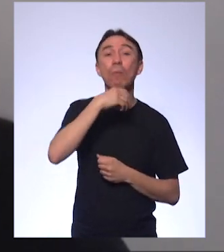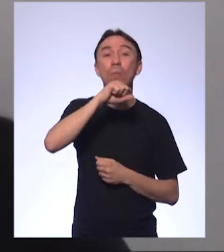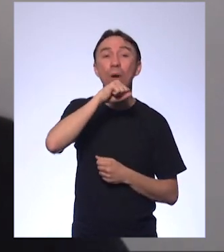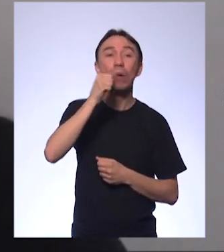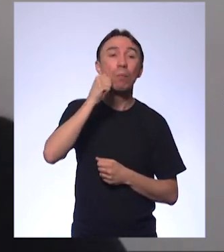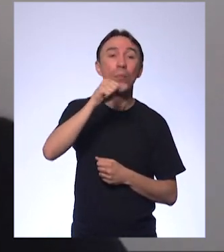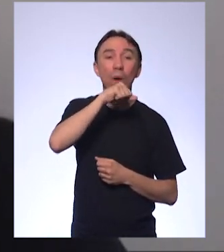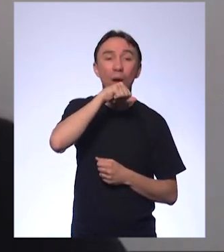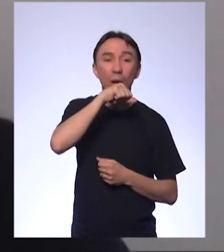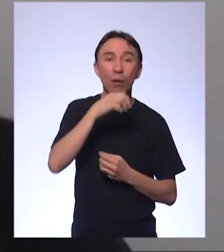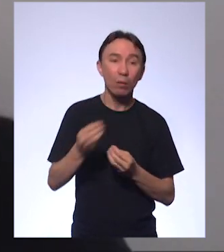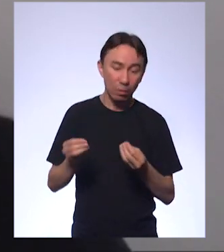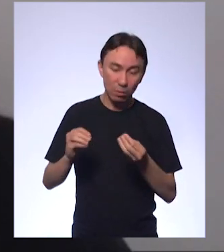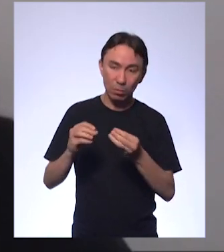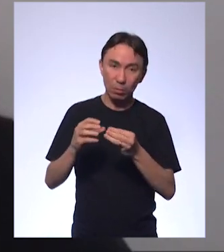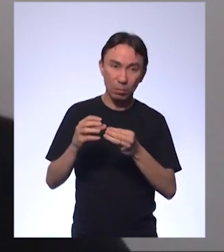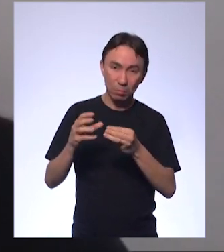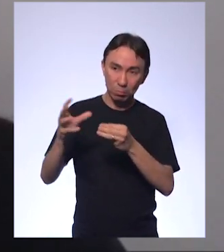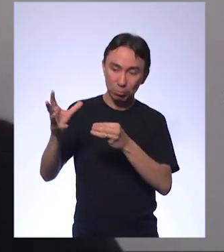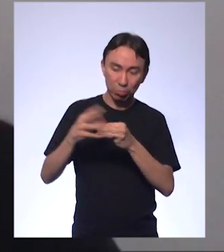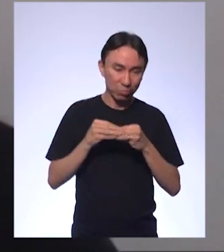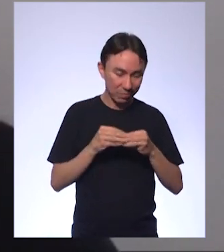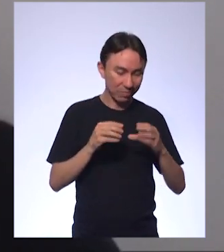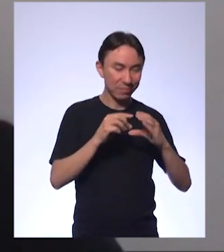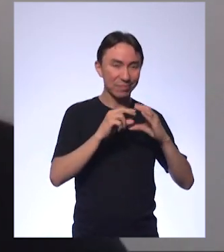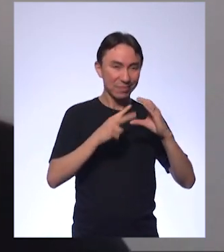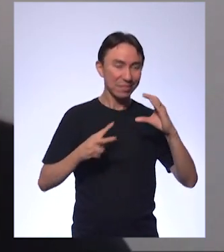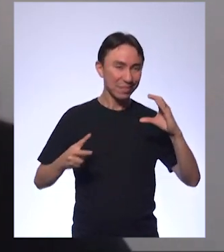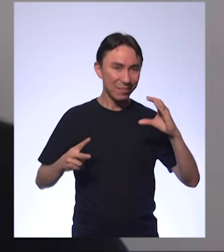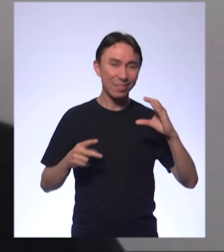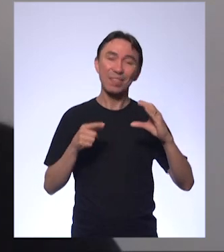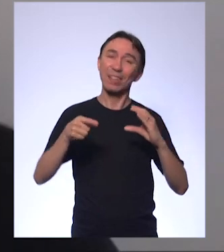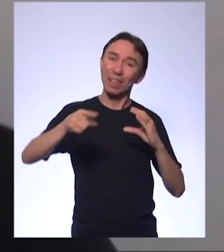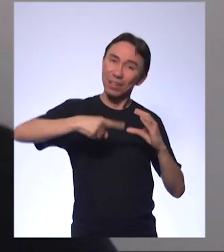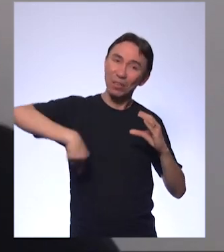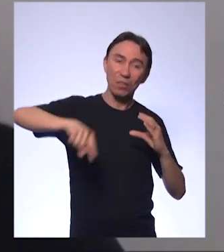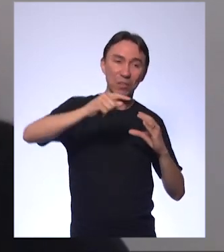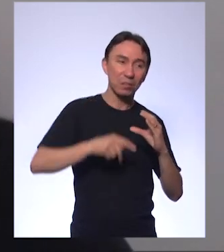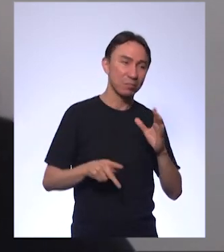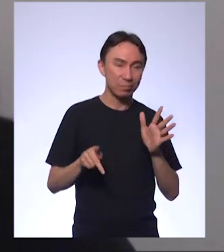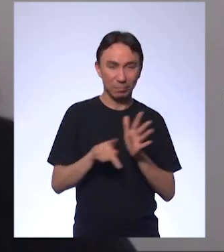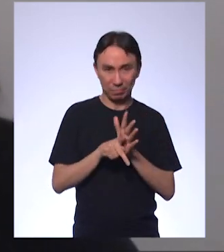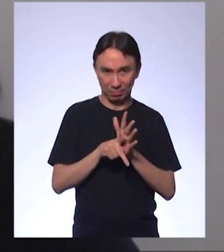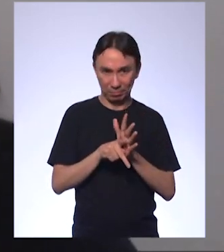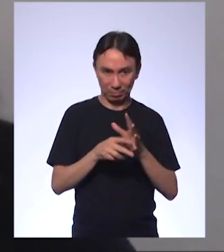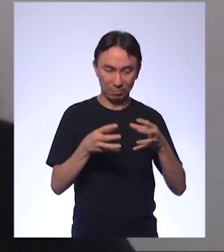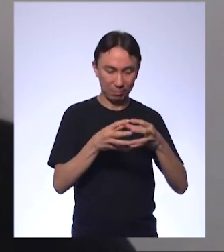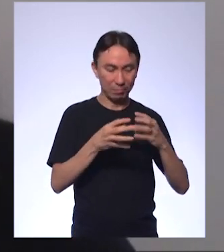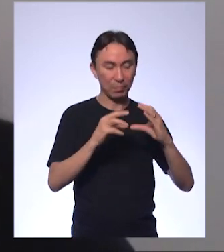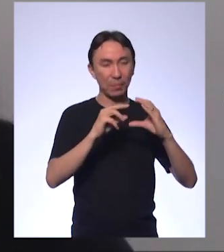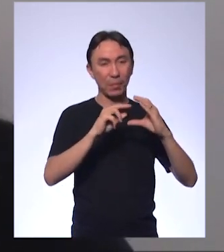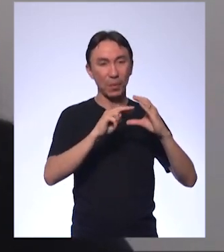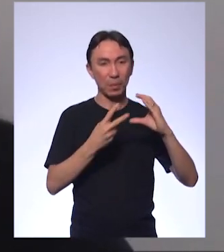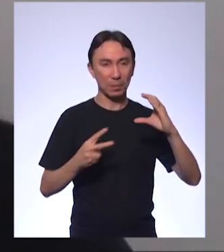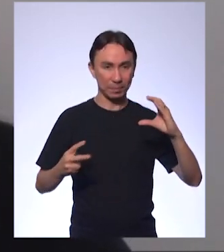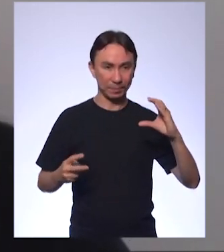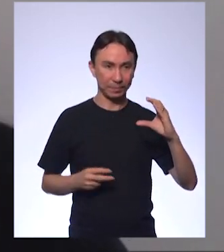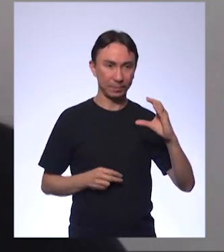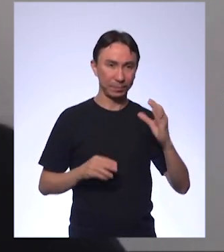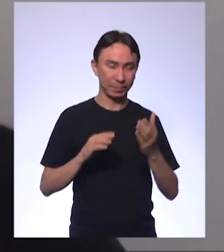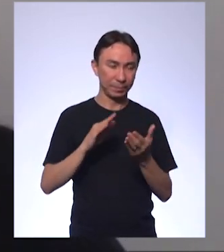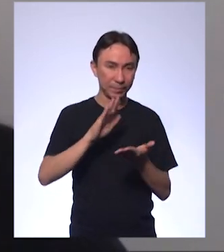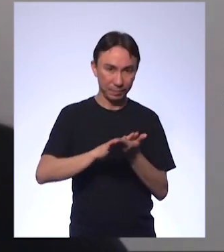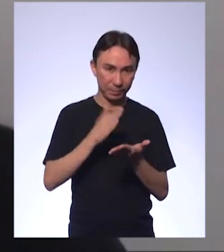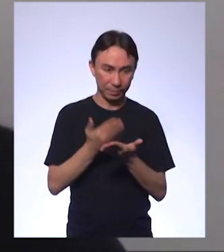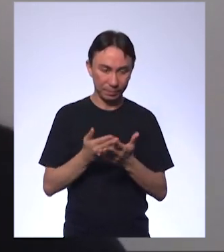caso. Então, esse é o nosso fenótipo, nosso conjunto cromossômico ali. Ele não vai variar com o tempo, a